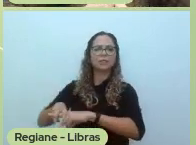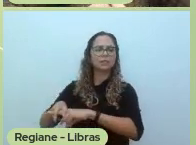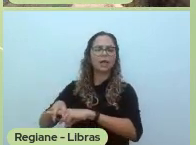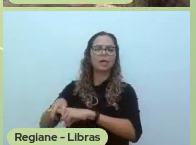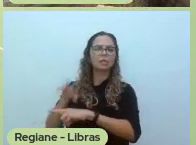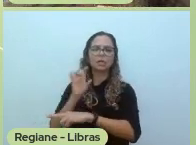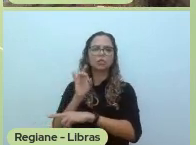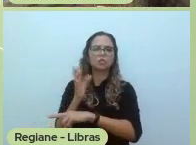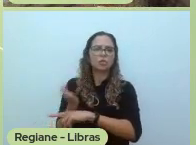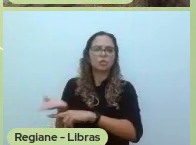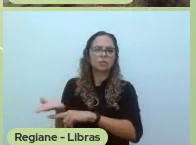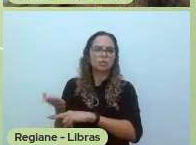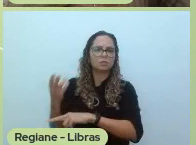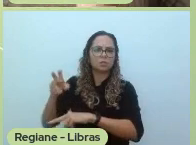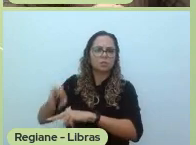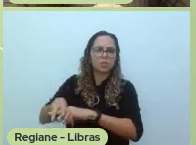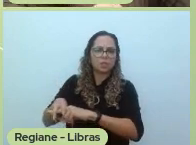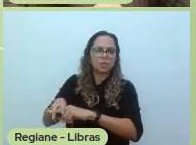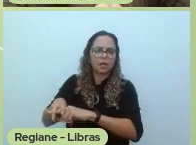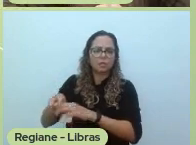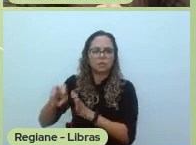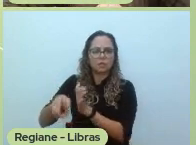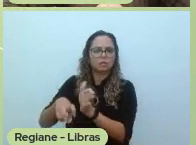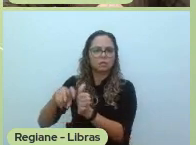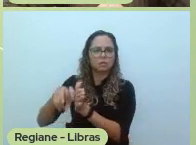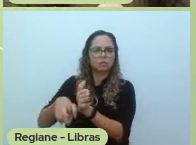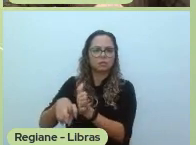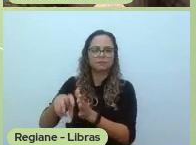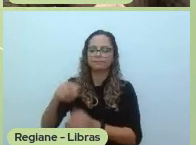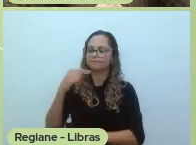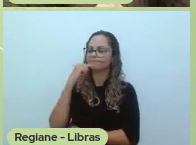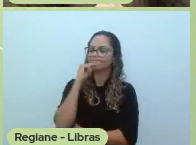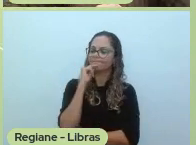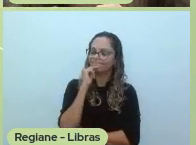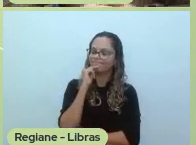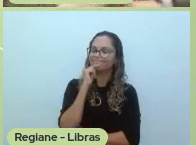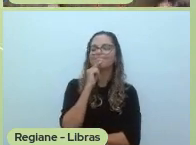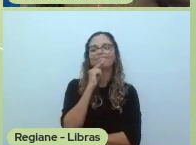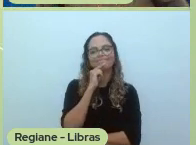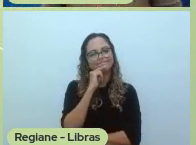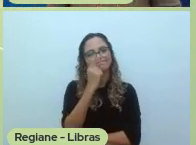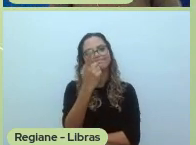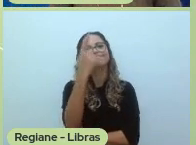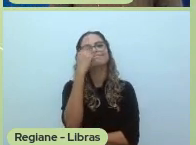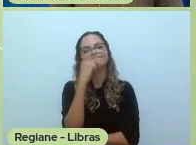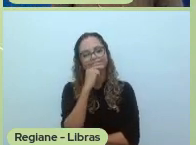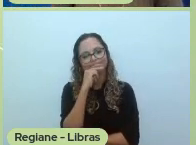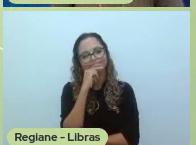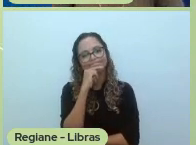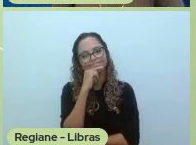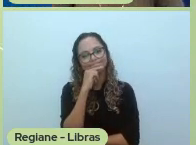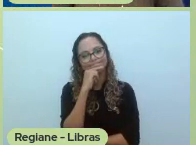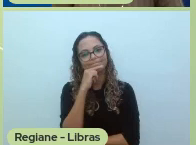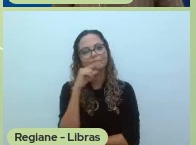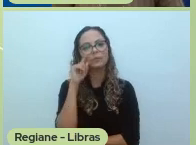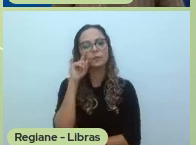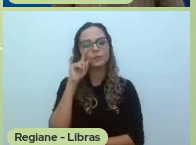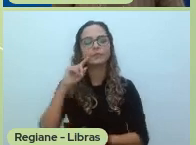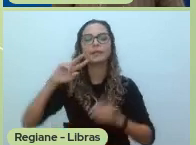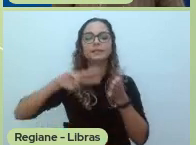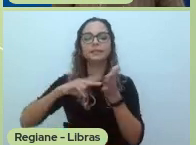Então, assim, é isso, eu acho que essa fala traduz. Eu sou a mesma pessoa, só que agora eu estou